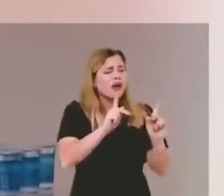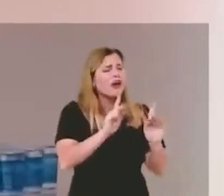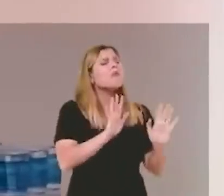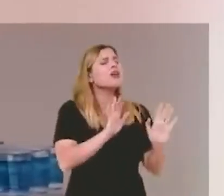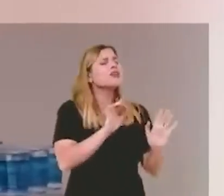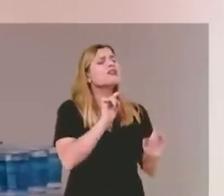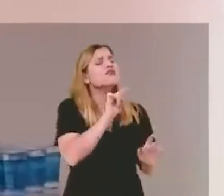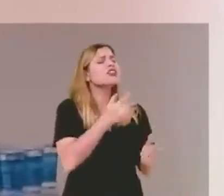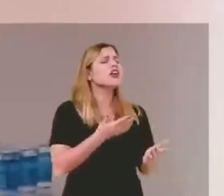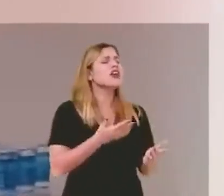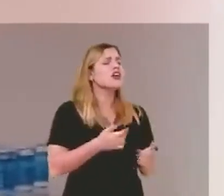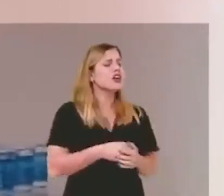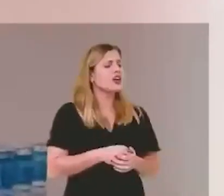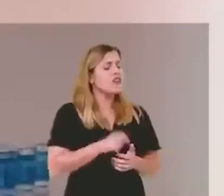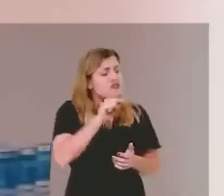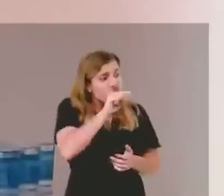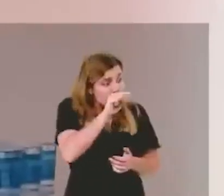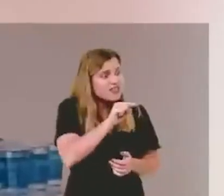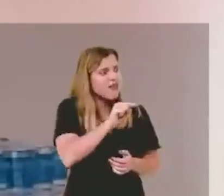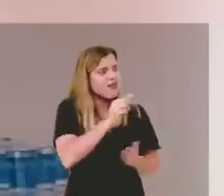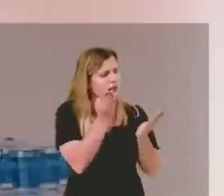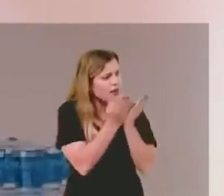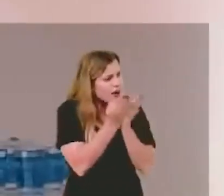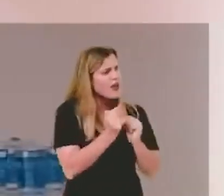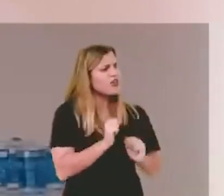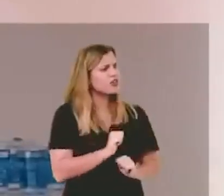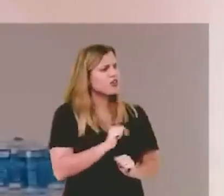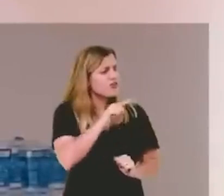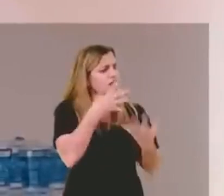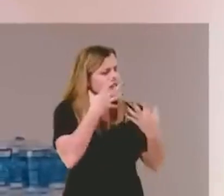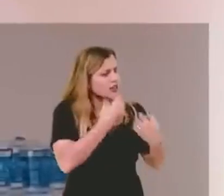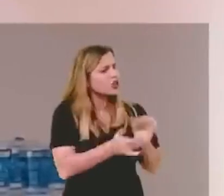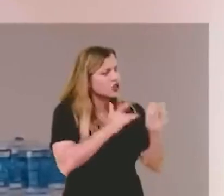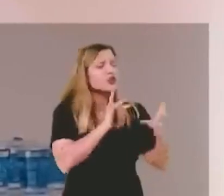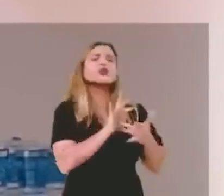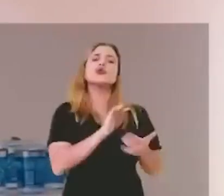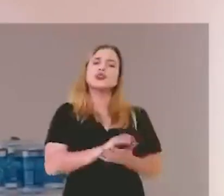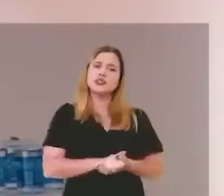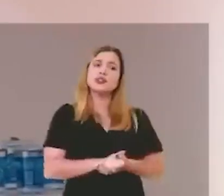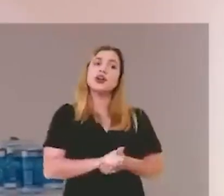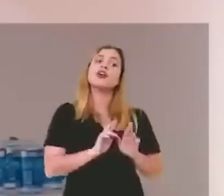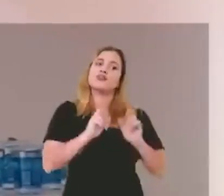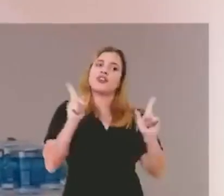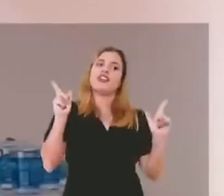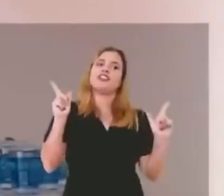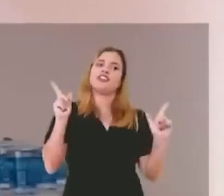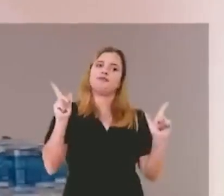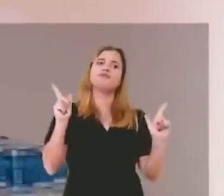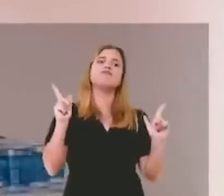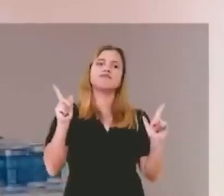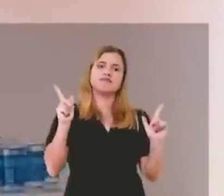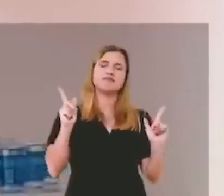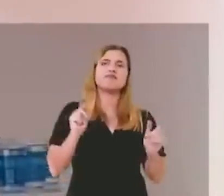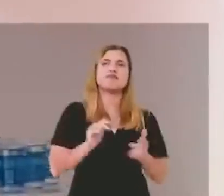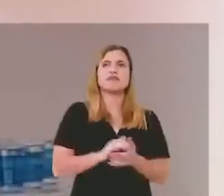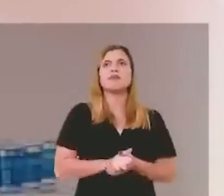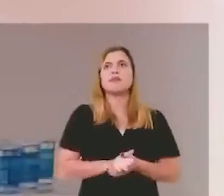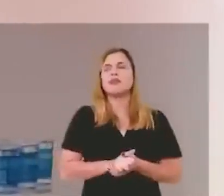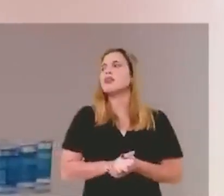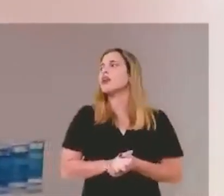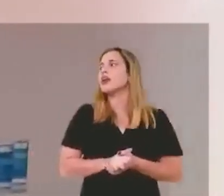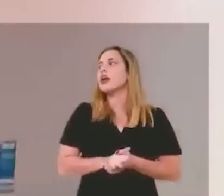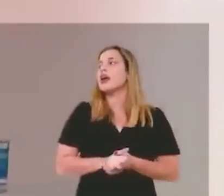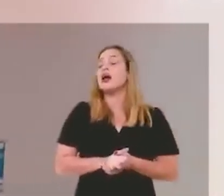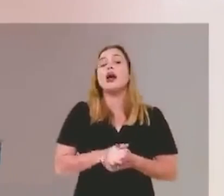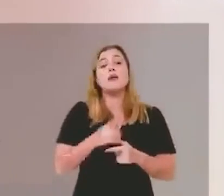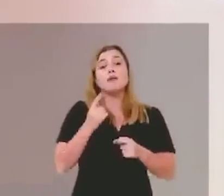coisa boa ser filho de pastor. Eu não sou não. Ter uma mãe de oração então é uma coisa exponencial. Mas isso não leva